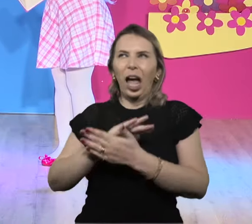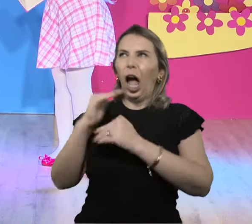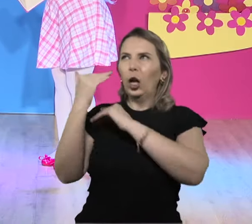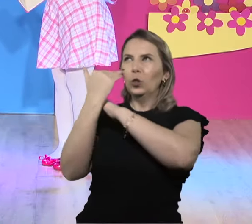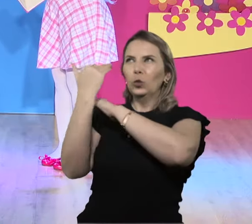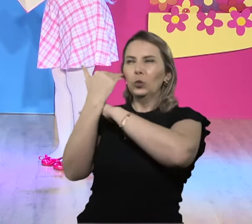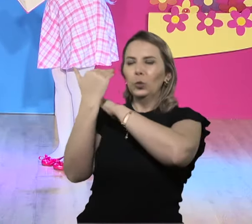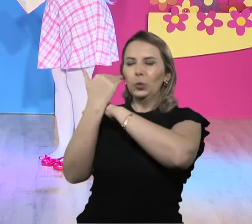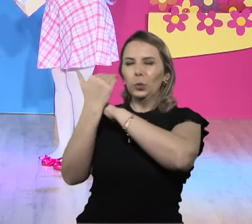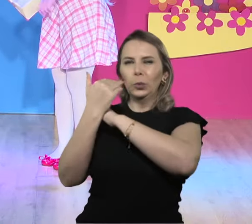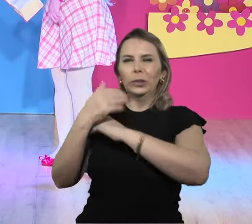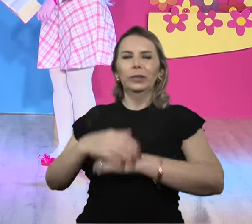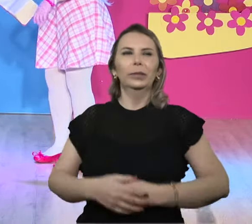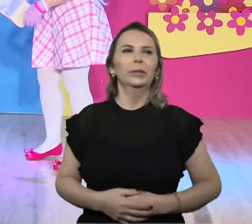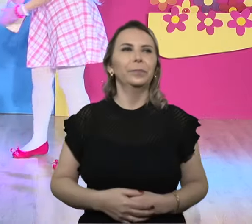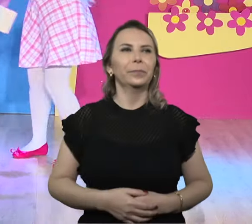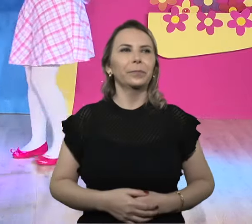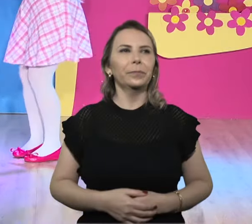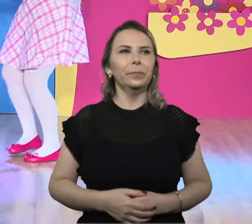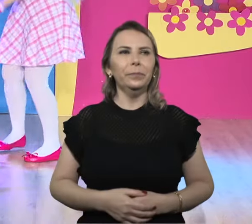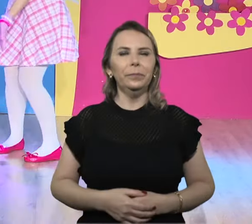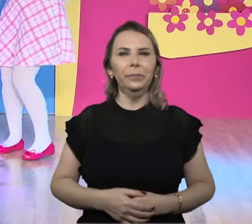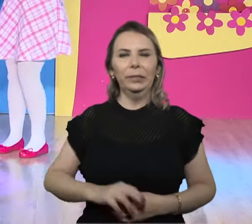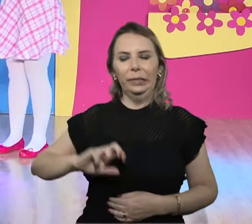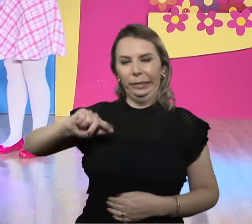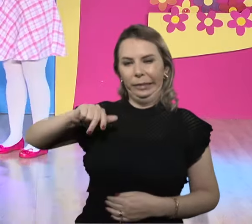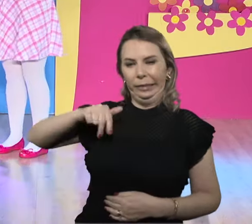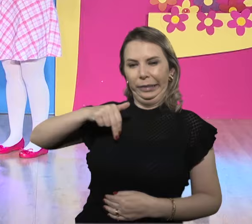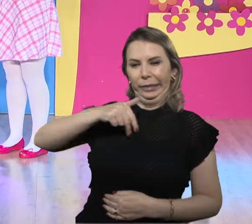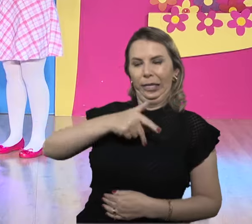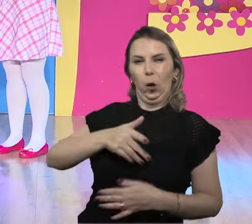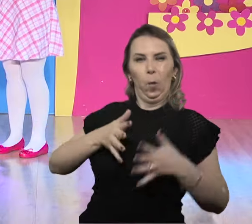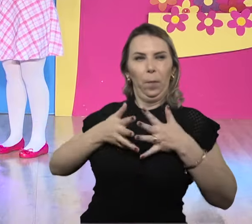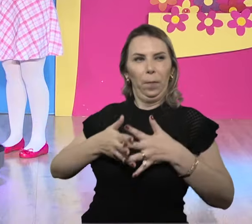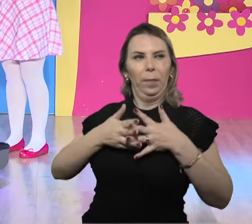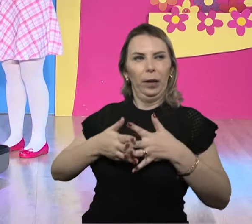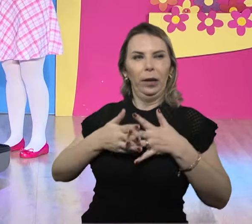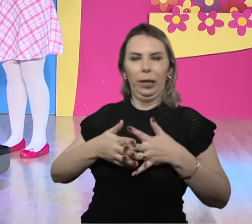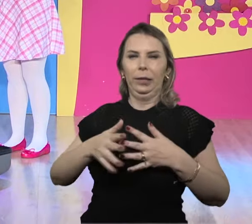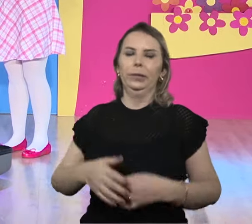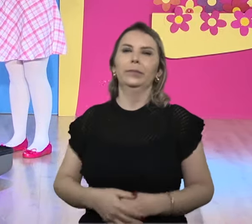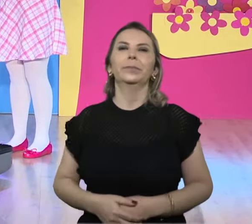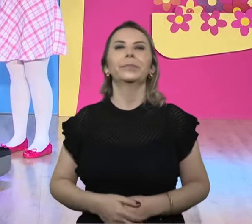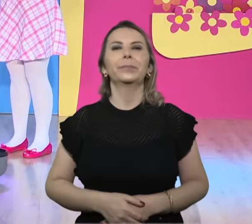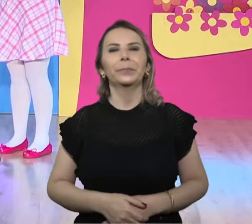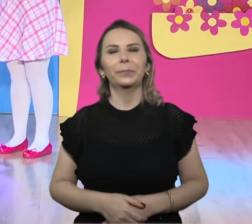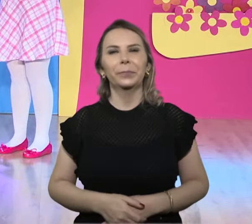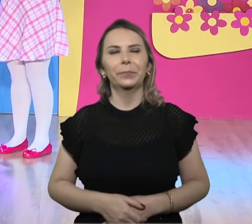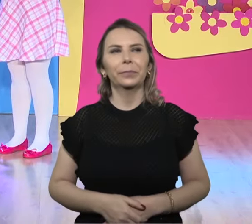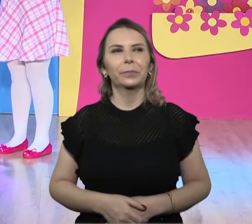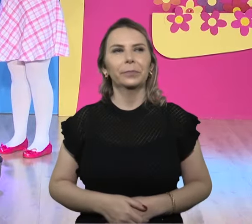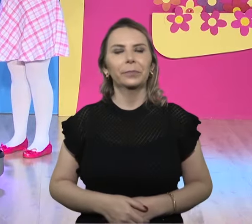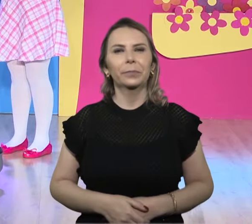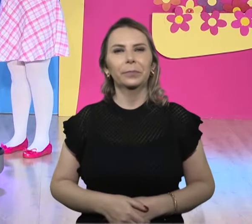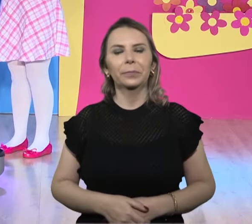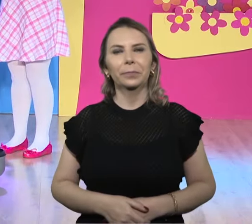Me ajuda aqui, Pamonha. Ai, tá complicado isso.